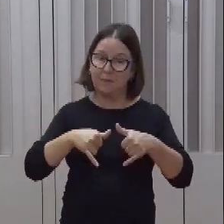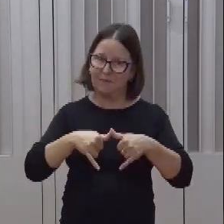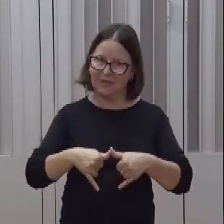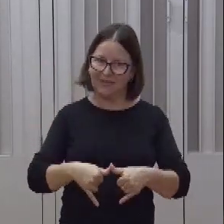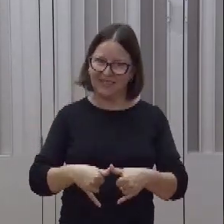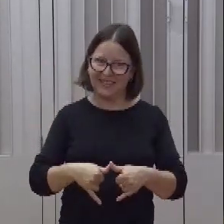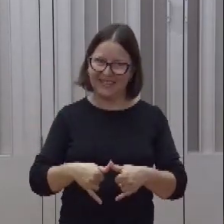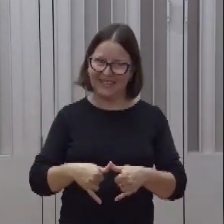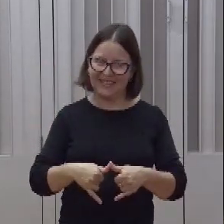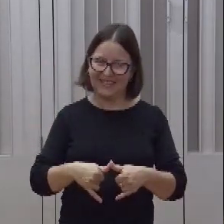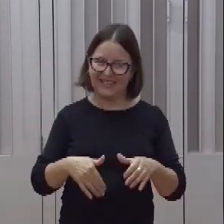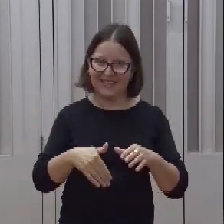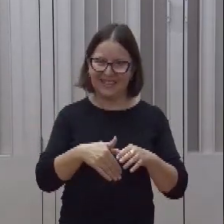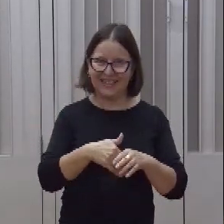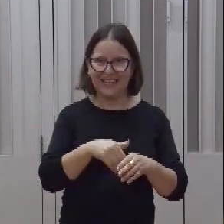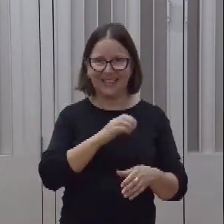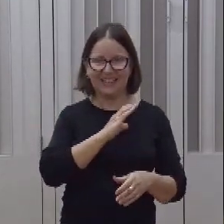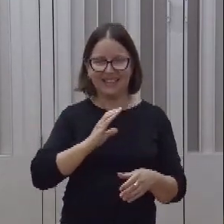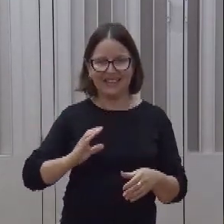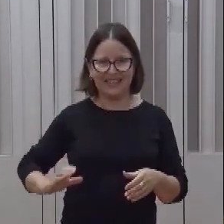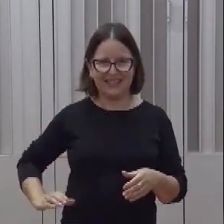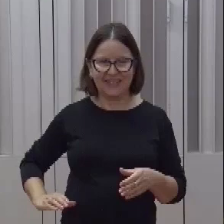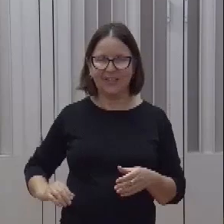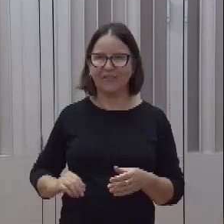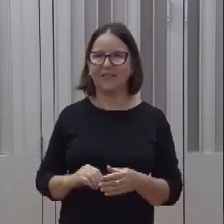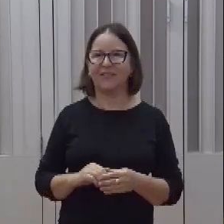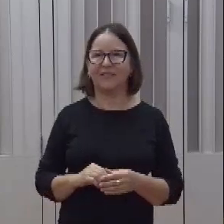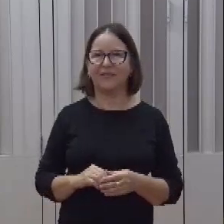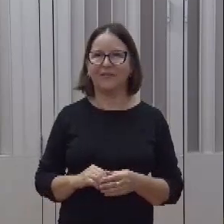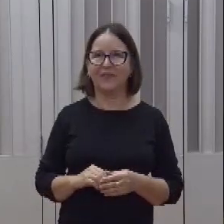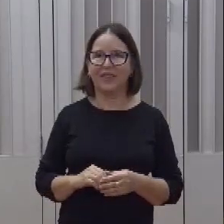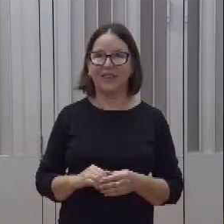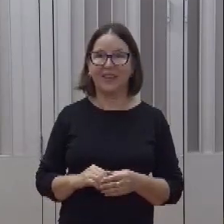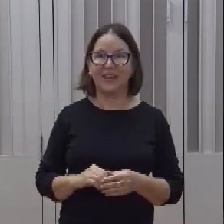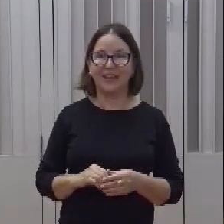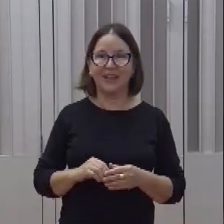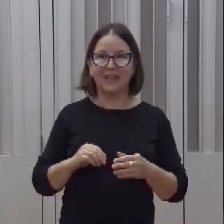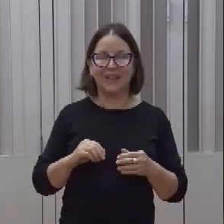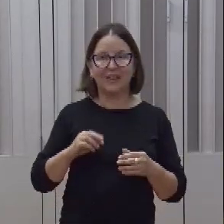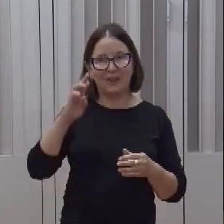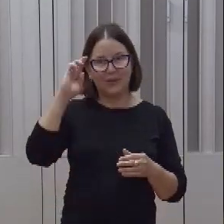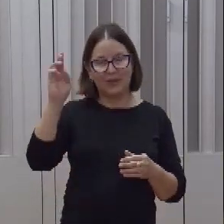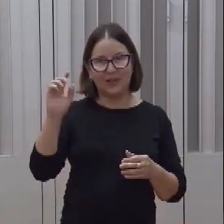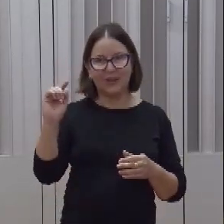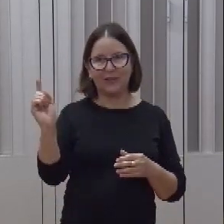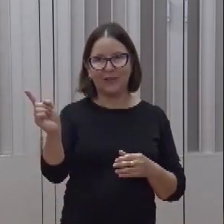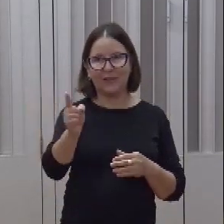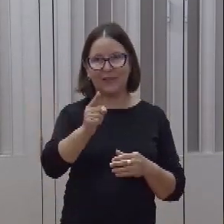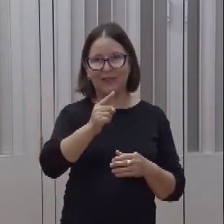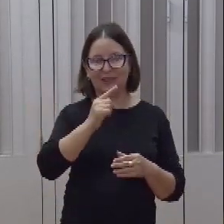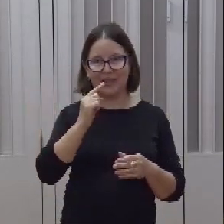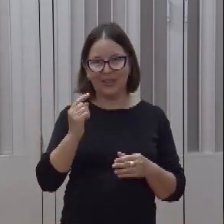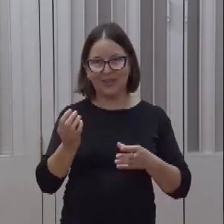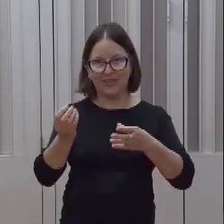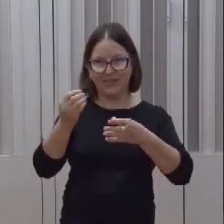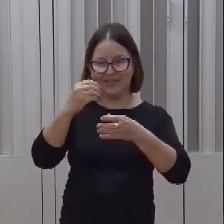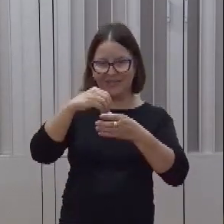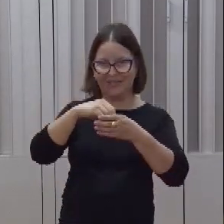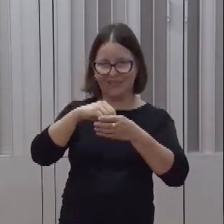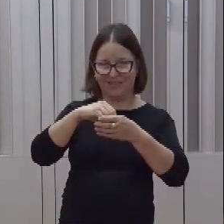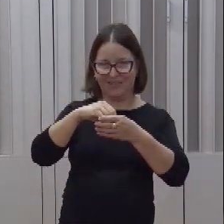permanecer nele. Ele nos colocou nele para que nós pudéssemos